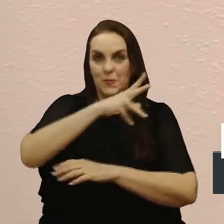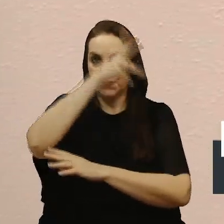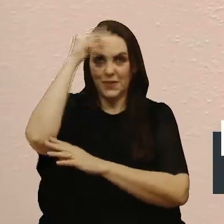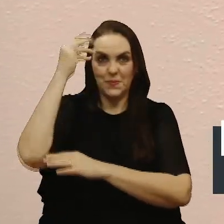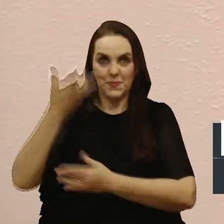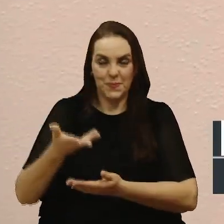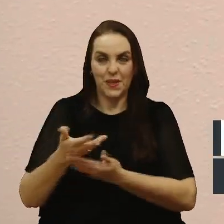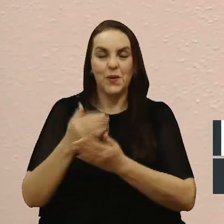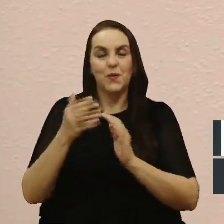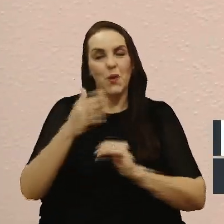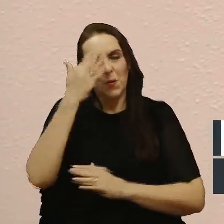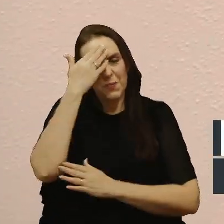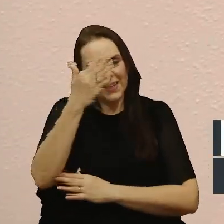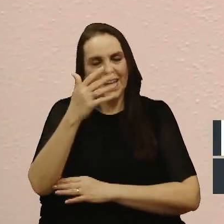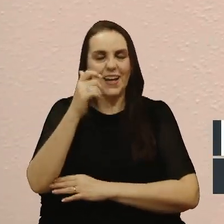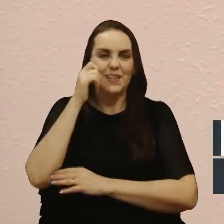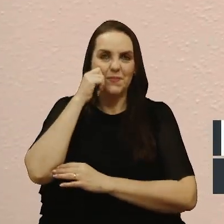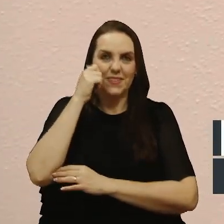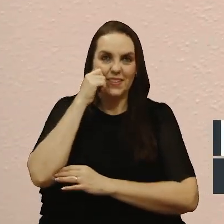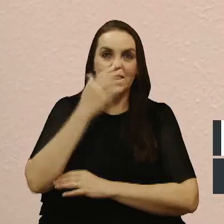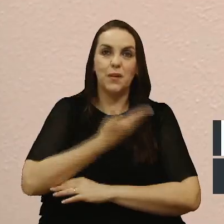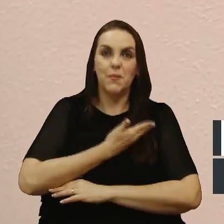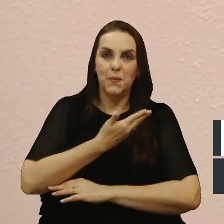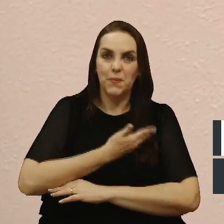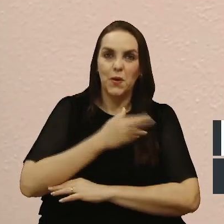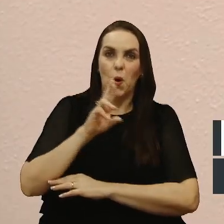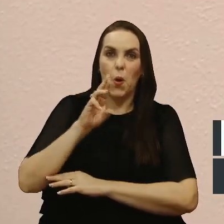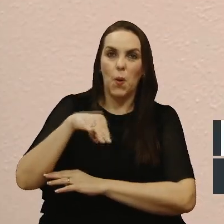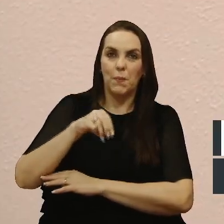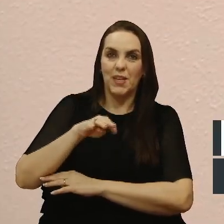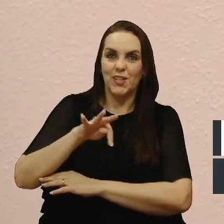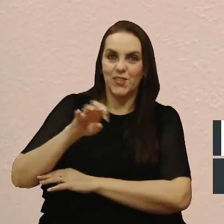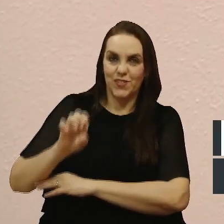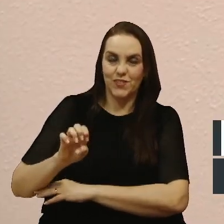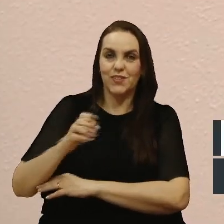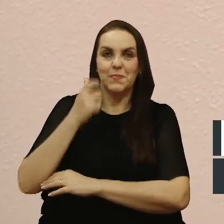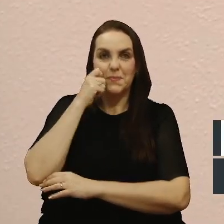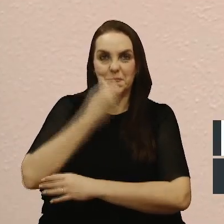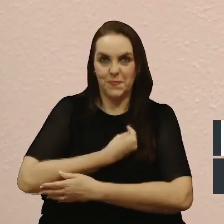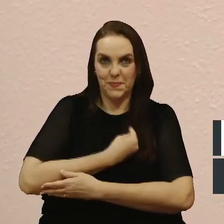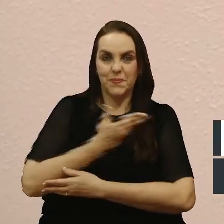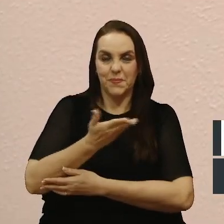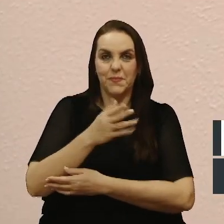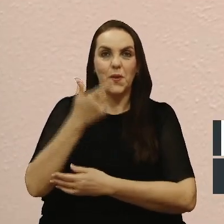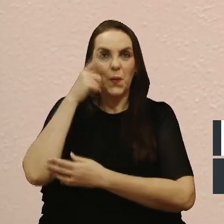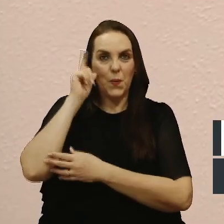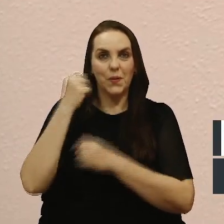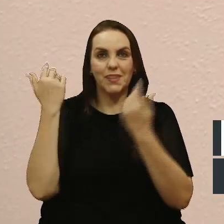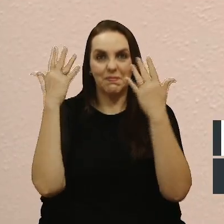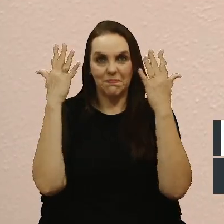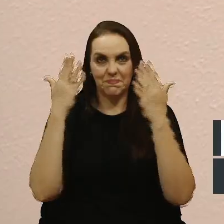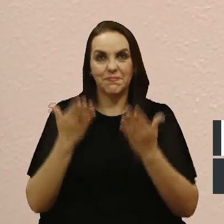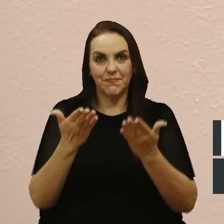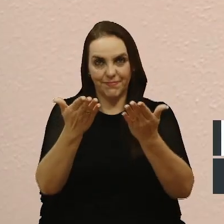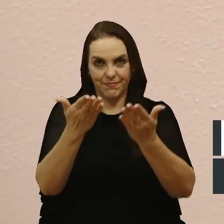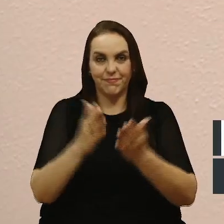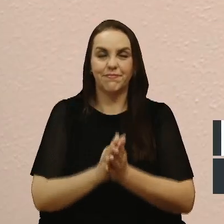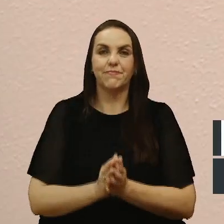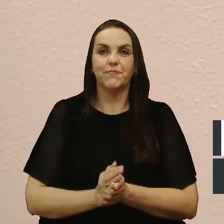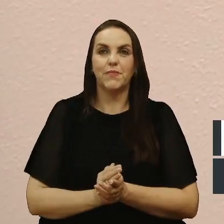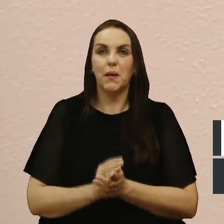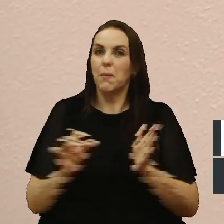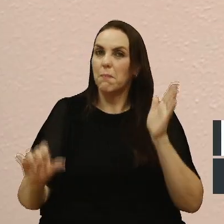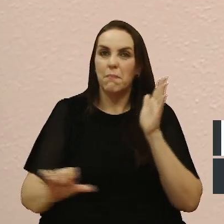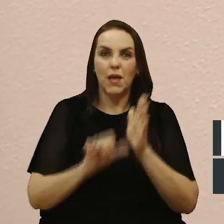meu amigo Romit, que está aqui presente também, que ontem fizemos, inclusive, o voto de congratulação em seu nome. E parabéns por ser o